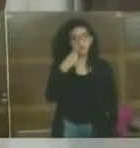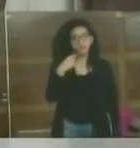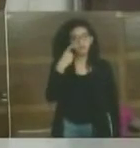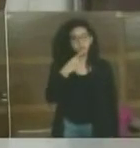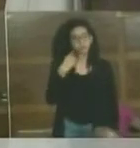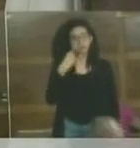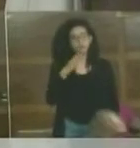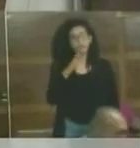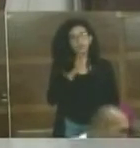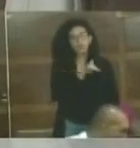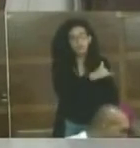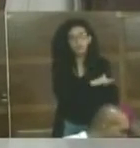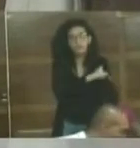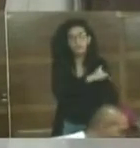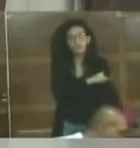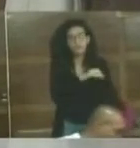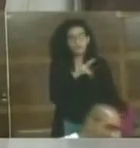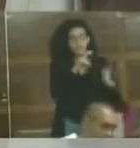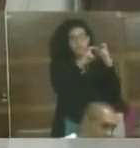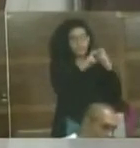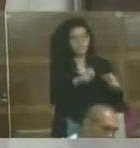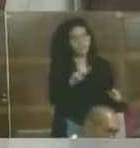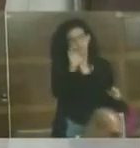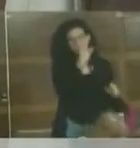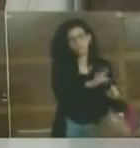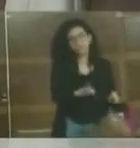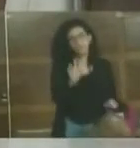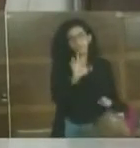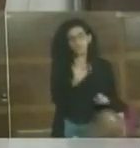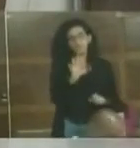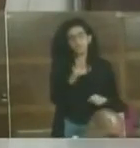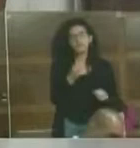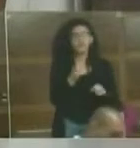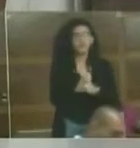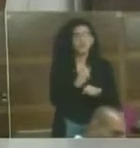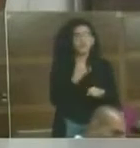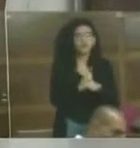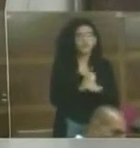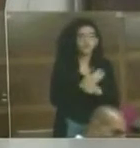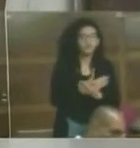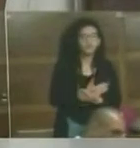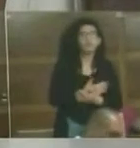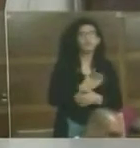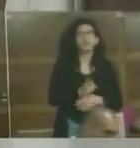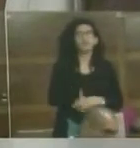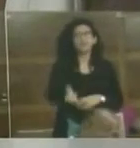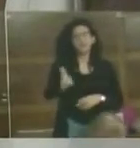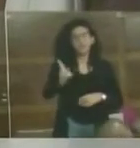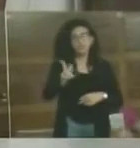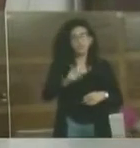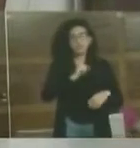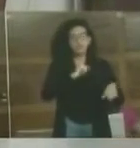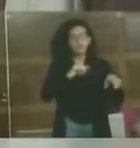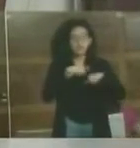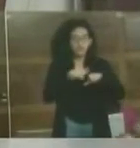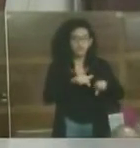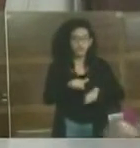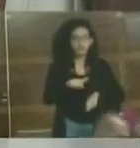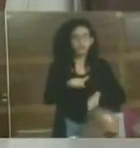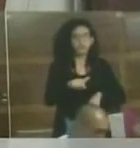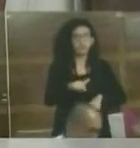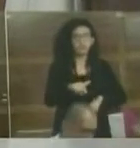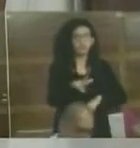do Rio de Janeiro e da Câmara Federal para nós botarmos essa obra para navegar, para gerar emprego e realmente manter o nosso